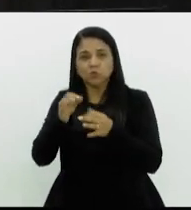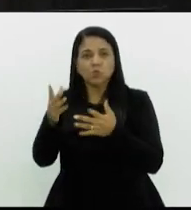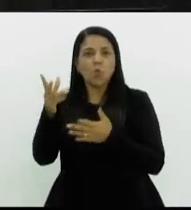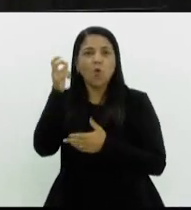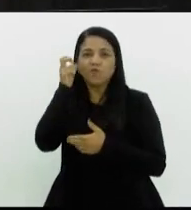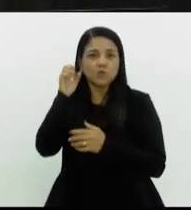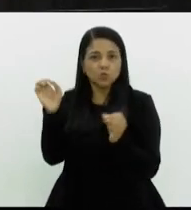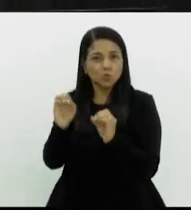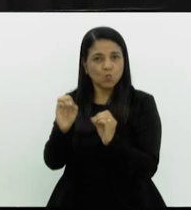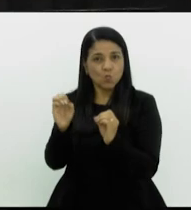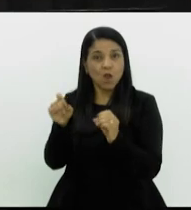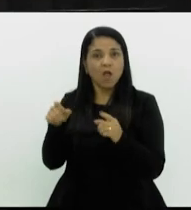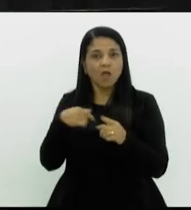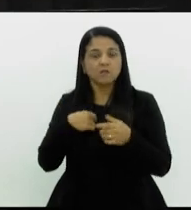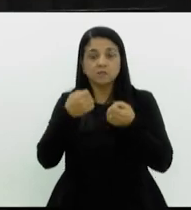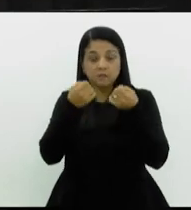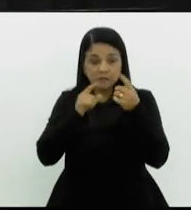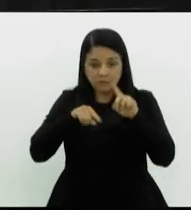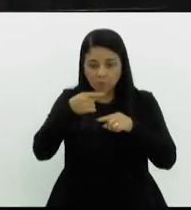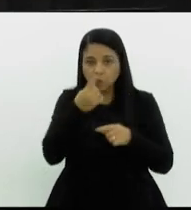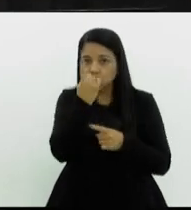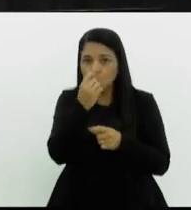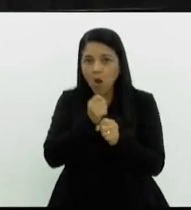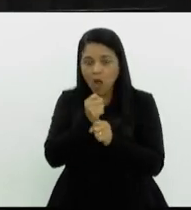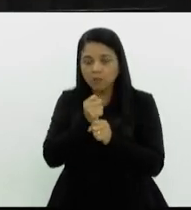aconteceu, evidentemente, ele foi solto e agora está sendo indenizado.